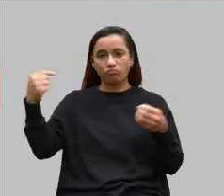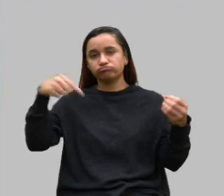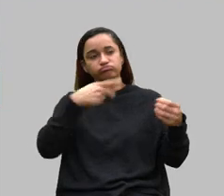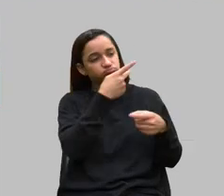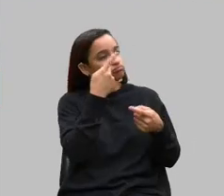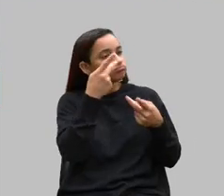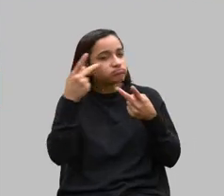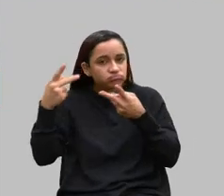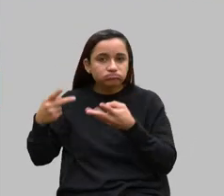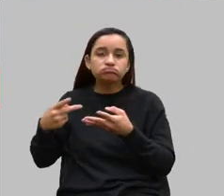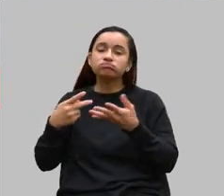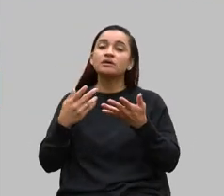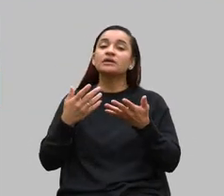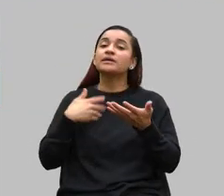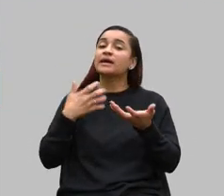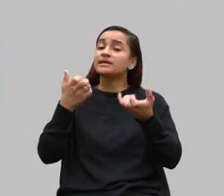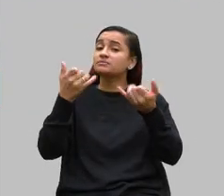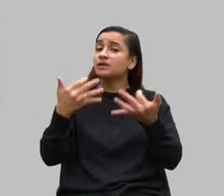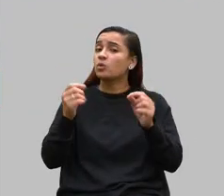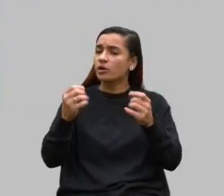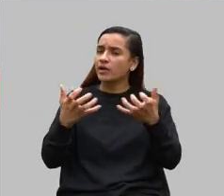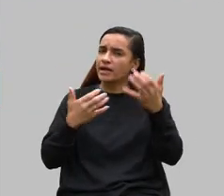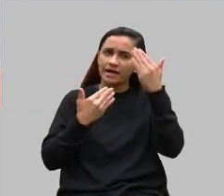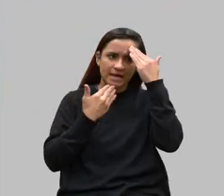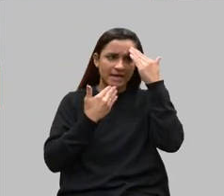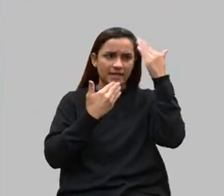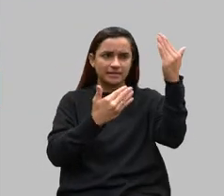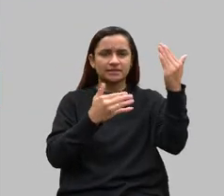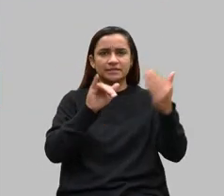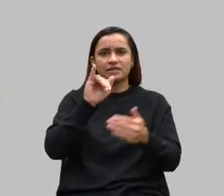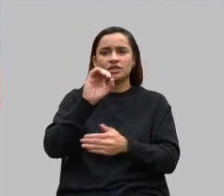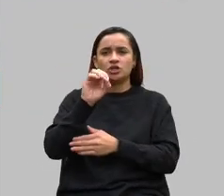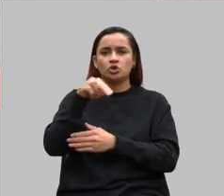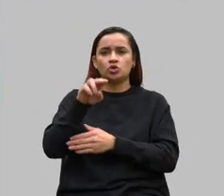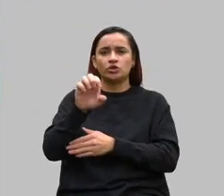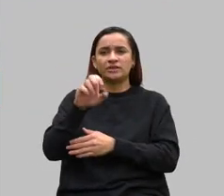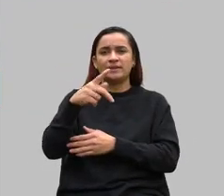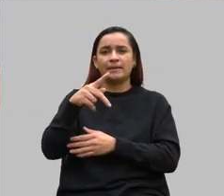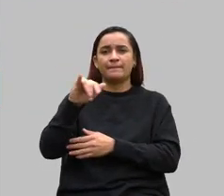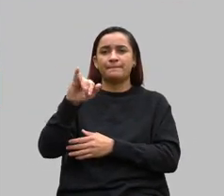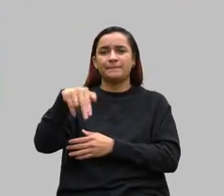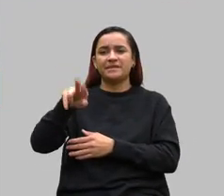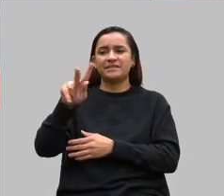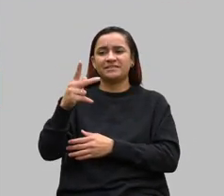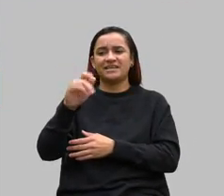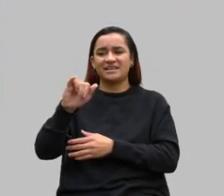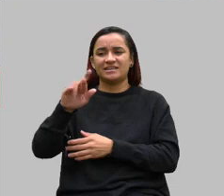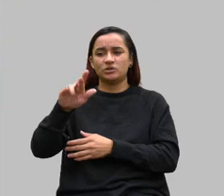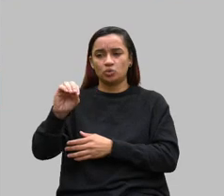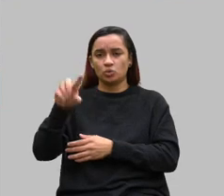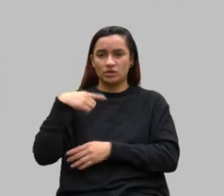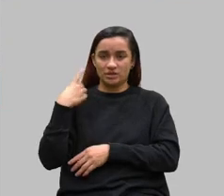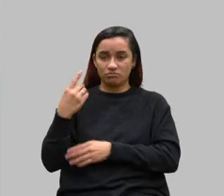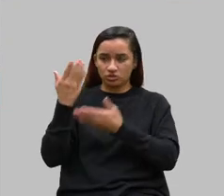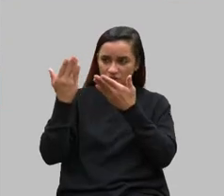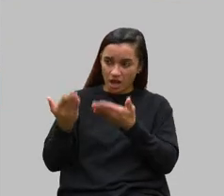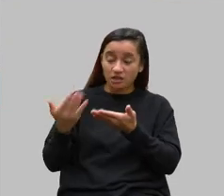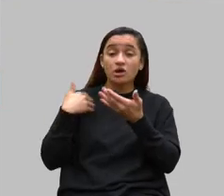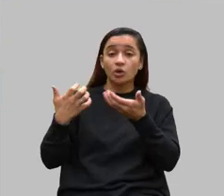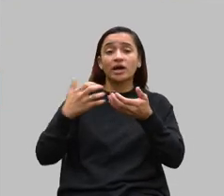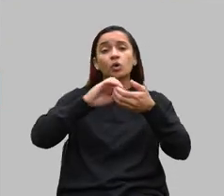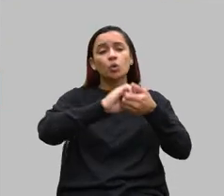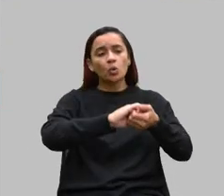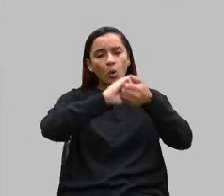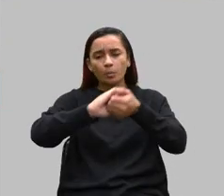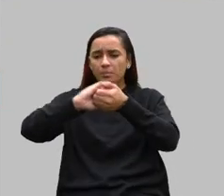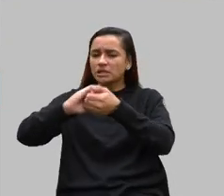Eh quero agradecer a Ione Pinheiro a nossa deputada e através dela queria cumprimentar todas demais